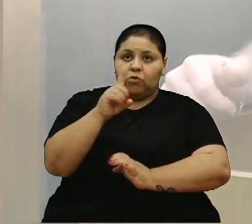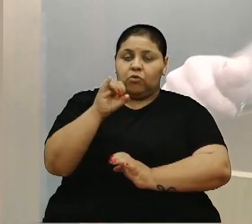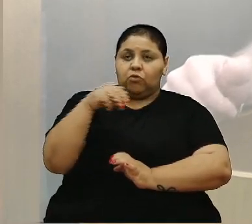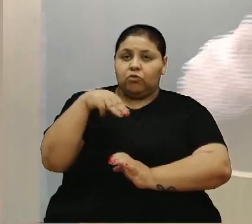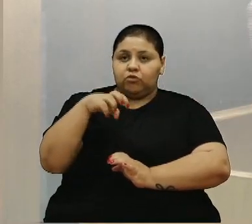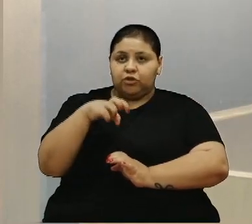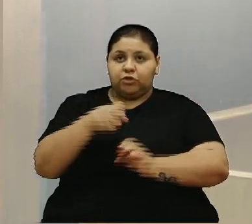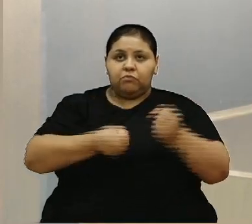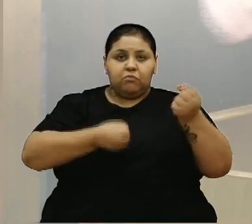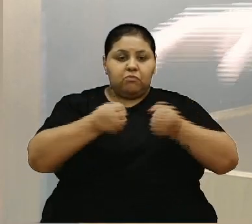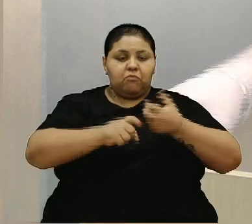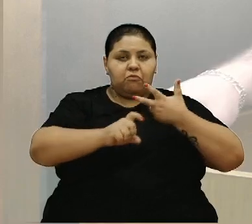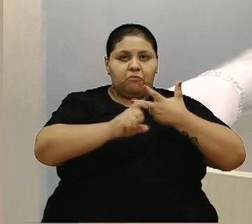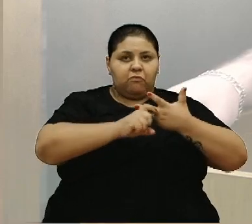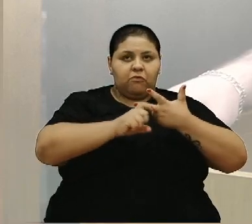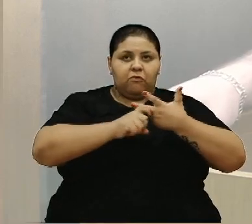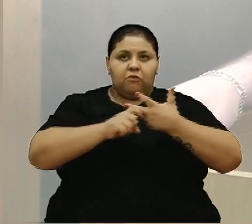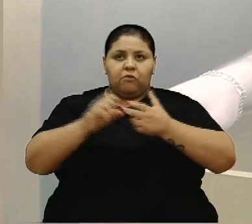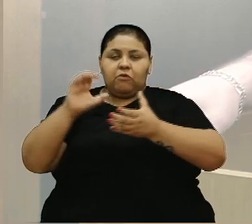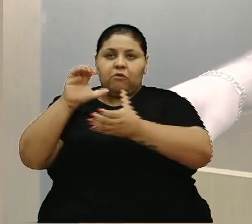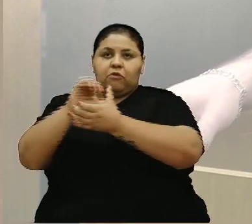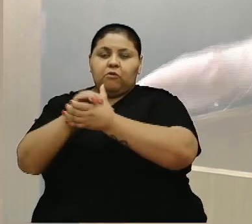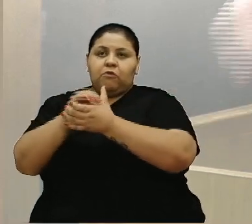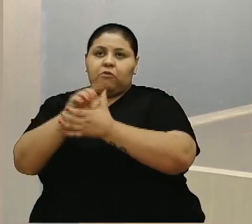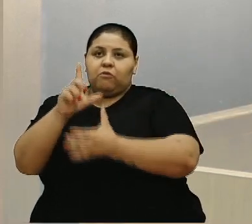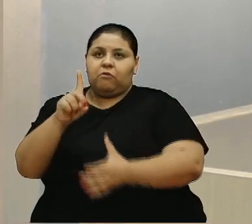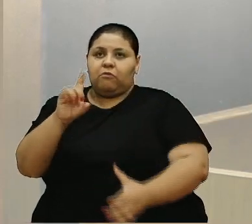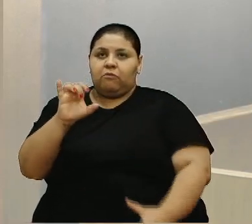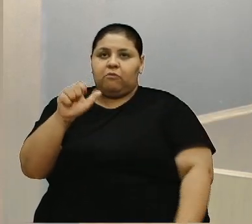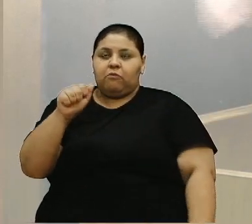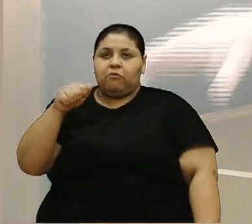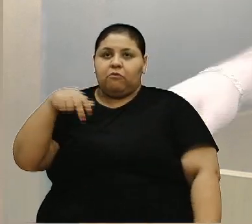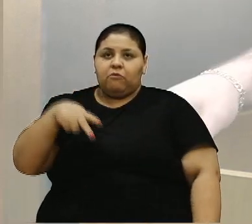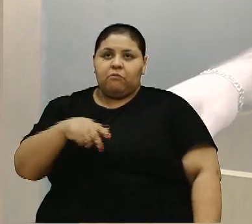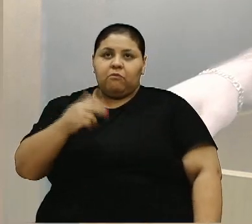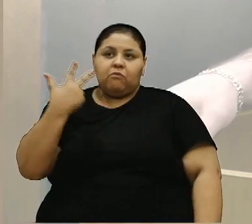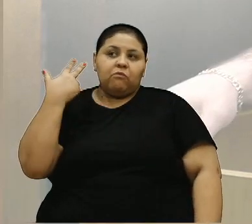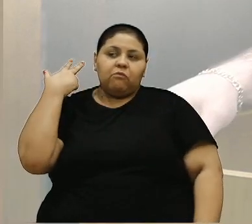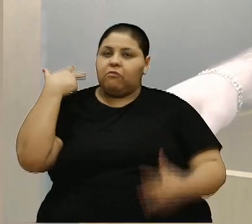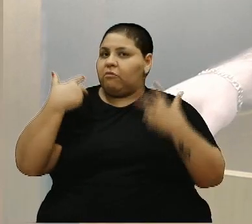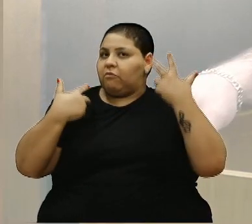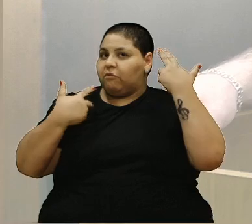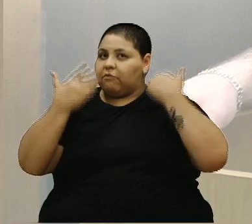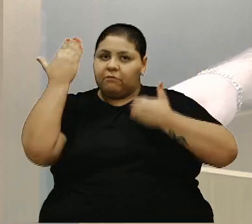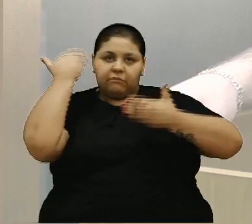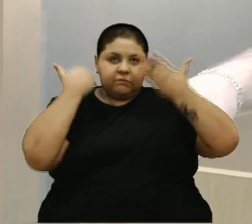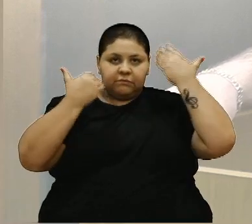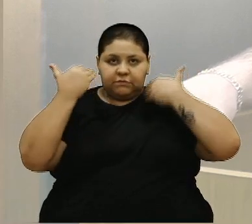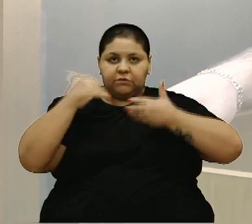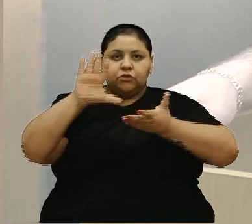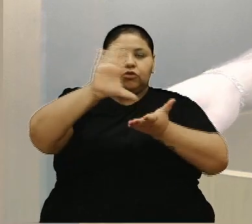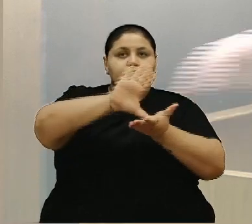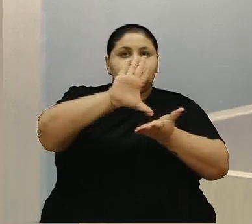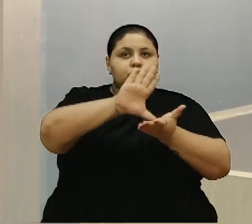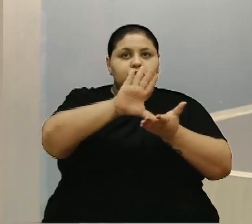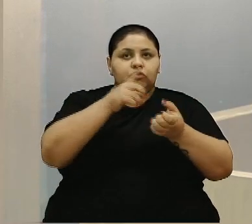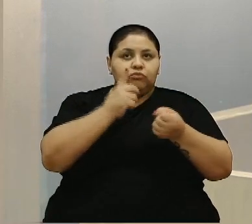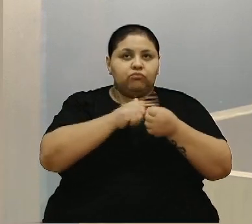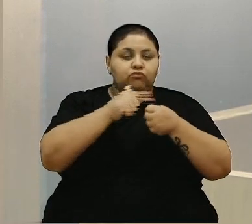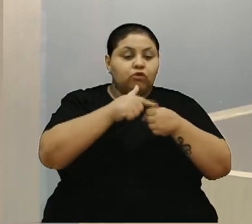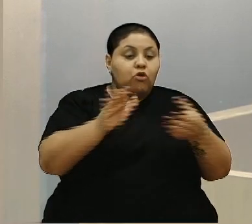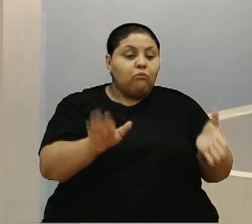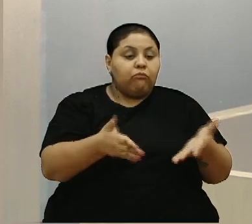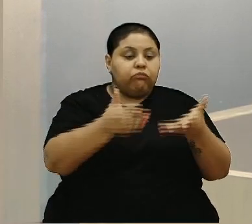executivo, a sua esposa Diana tem um salão de beleza no centro da cidade e que fomenta toda